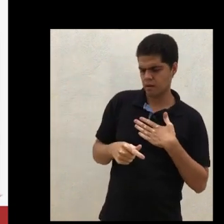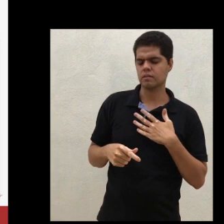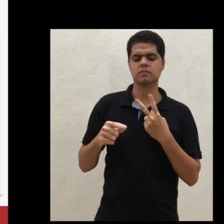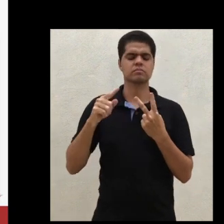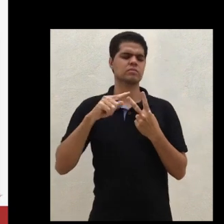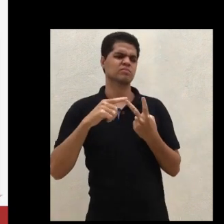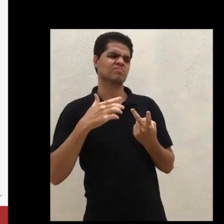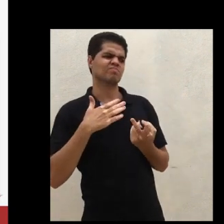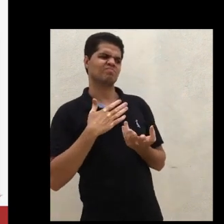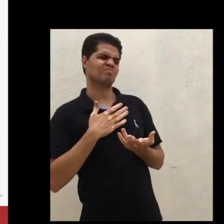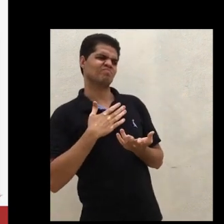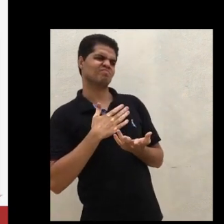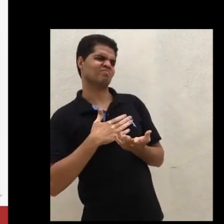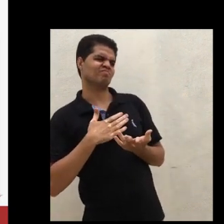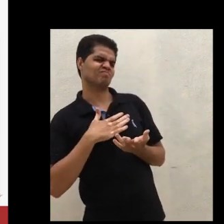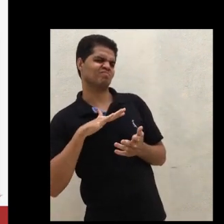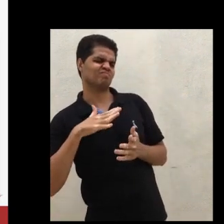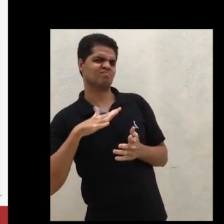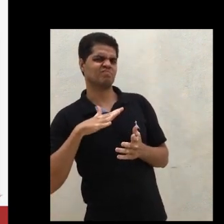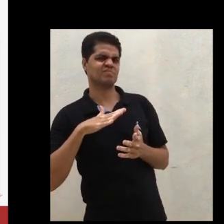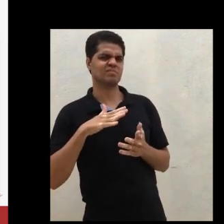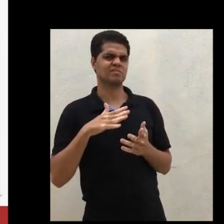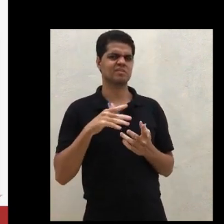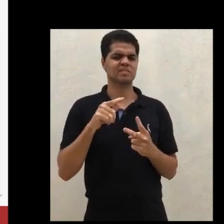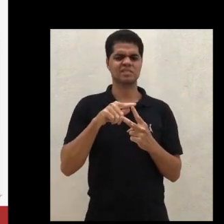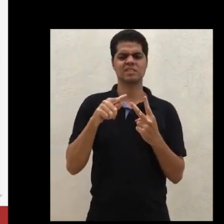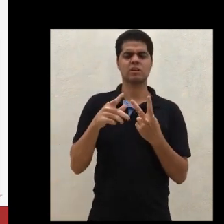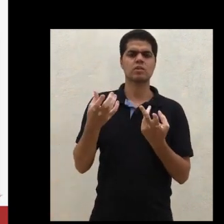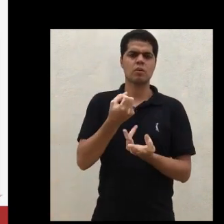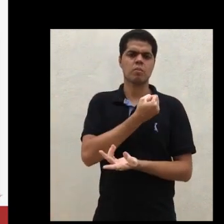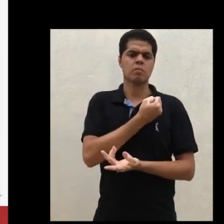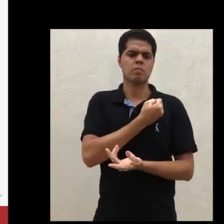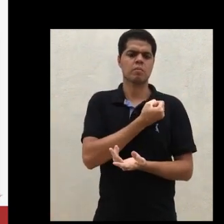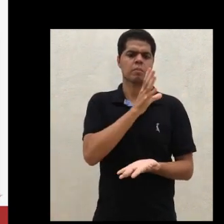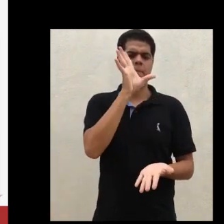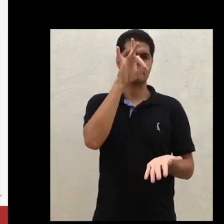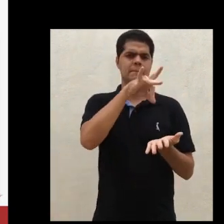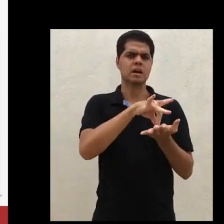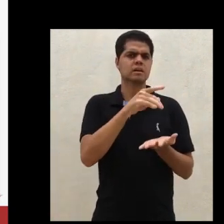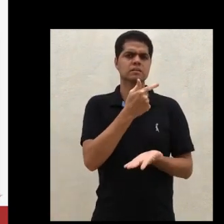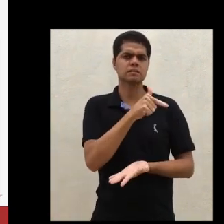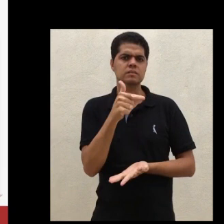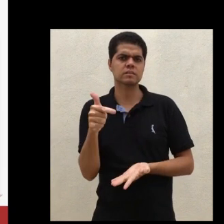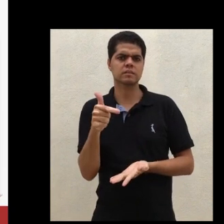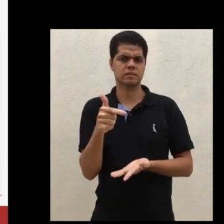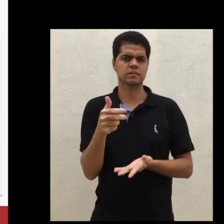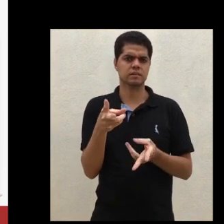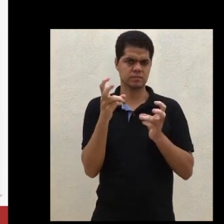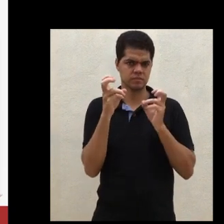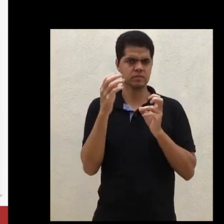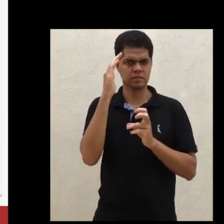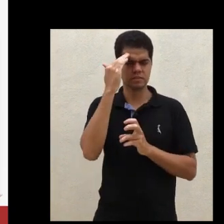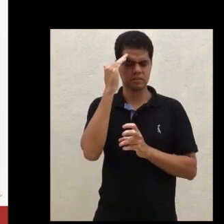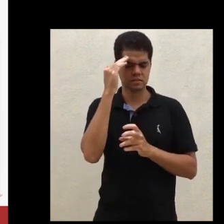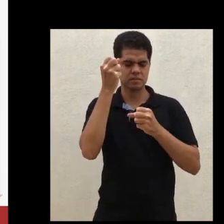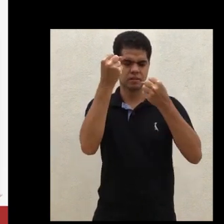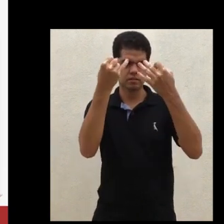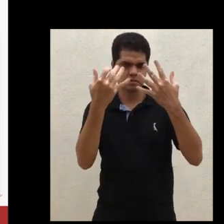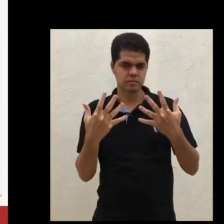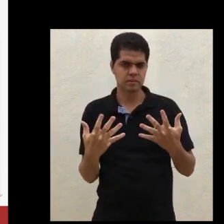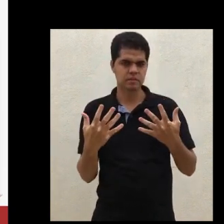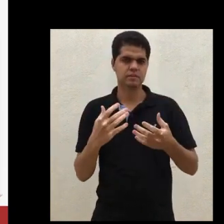desgostei moderadamente, né? Não tem não é um valor numérico exato, tá? É isso que eu quero dizer.